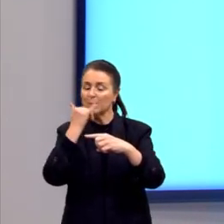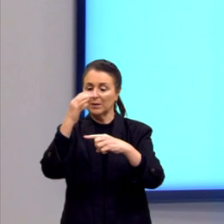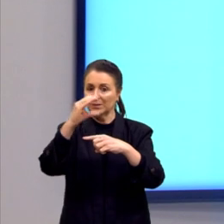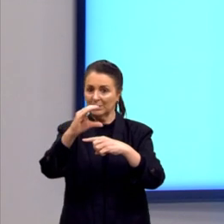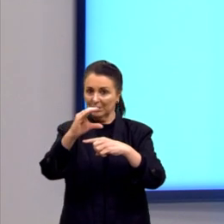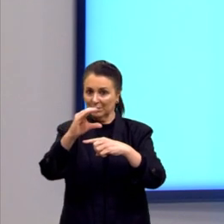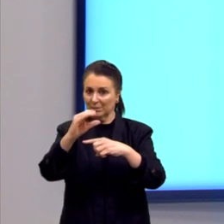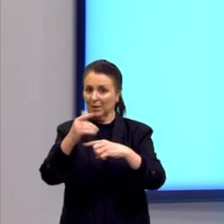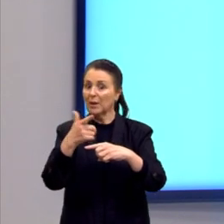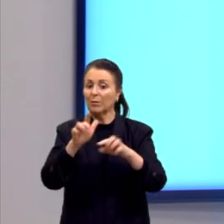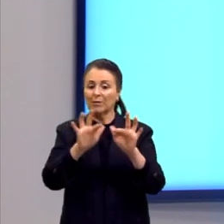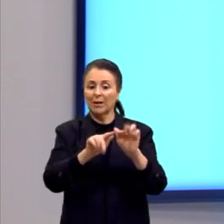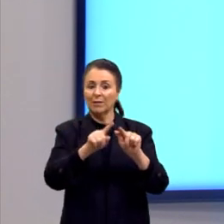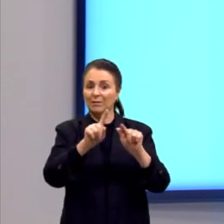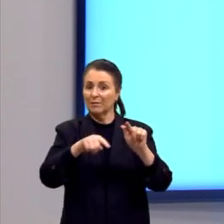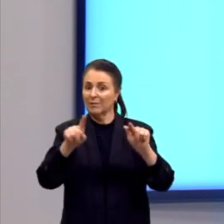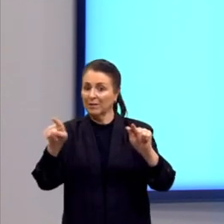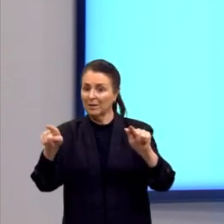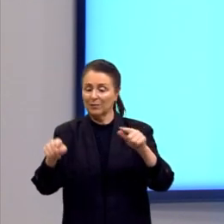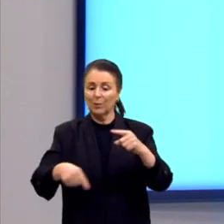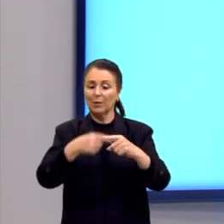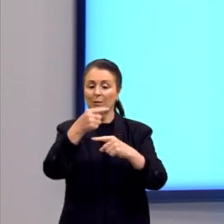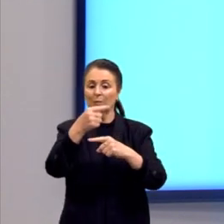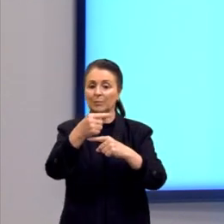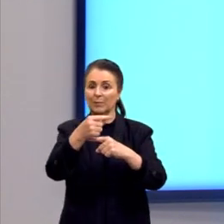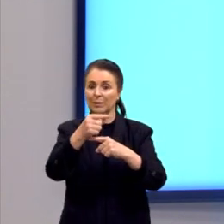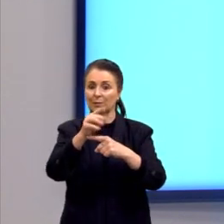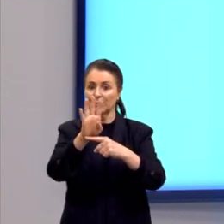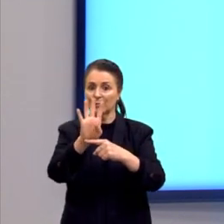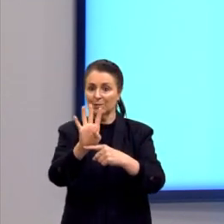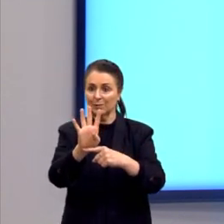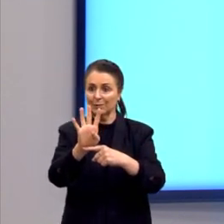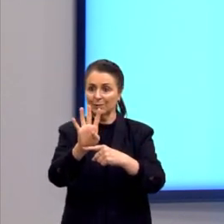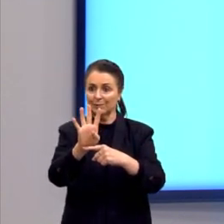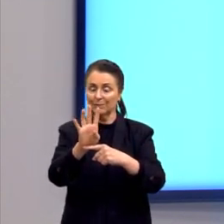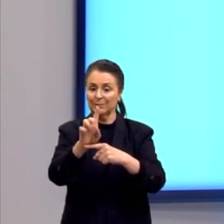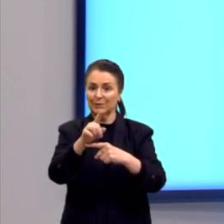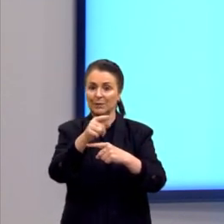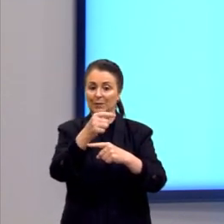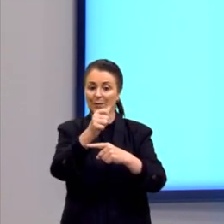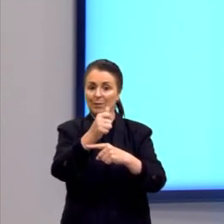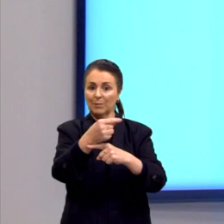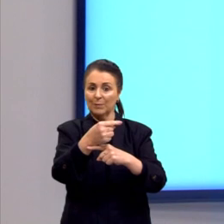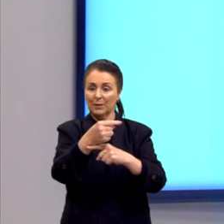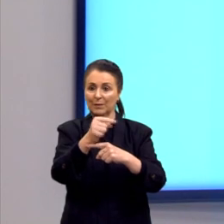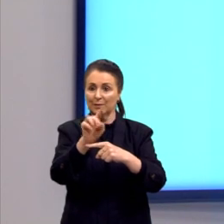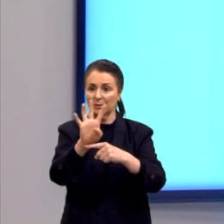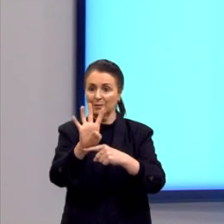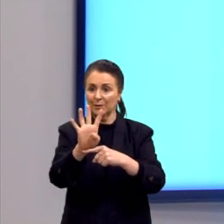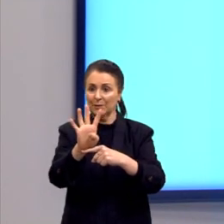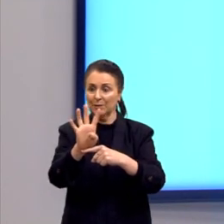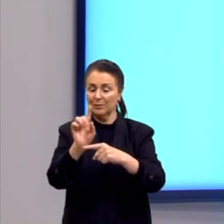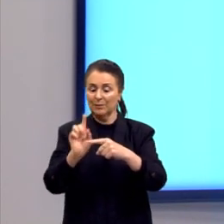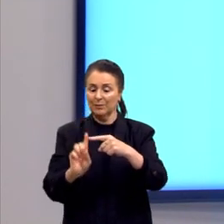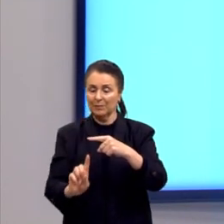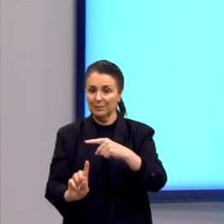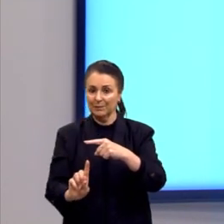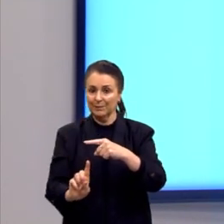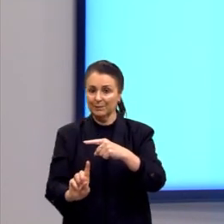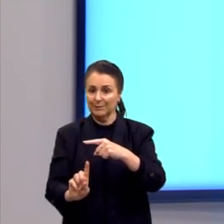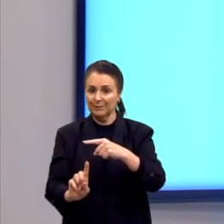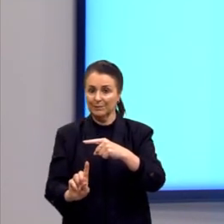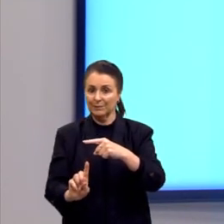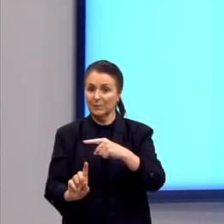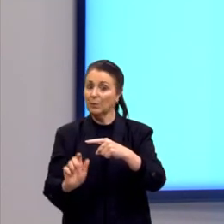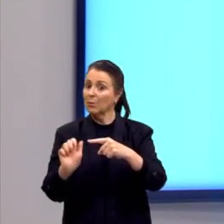ele termos que não possui variável seria o -4 tem o nosso substituiremos por menos 4 dividido por 11 né